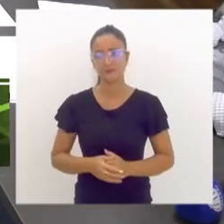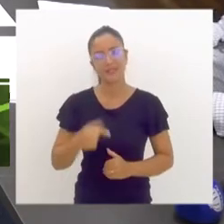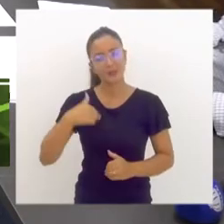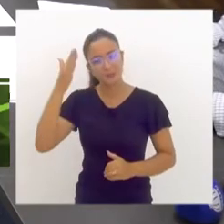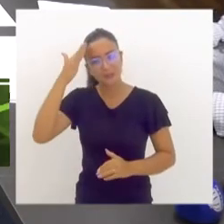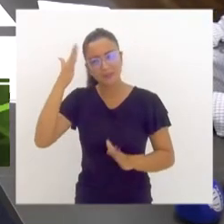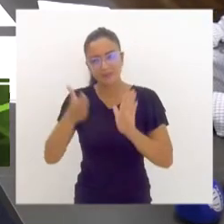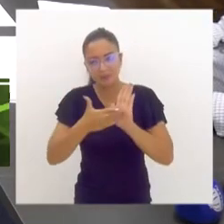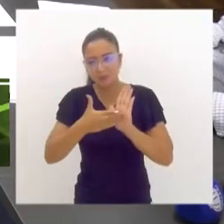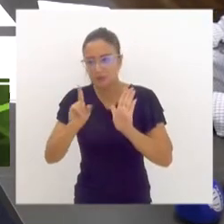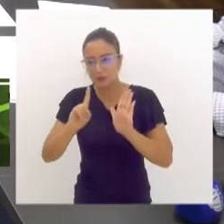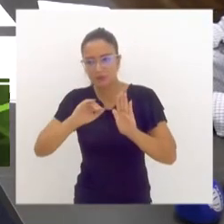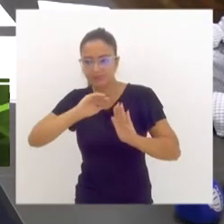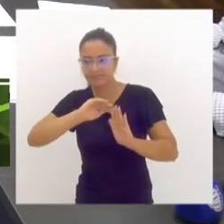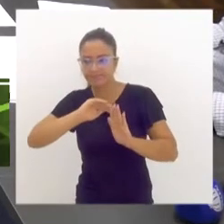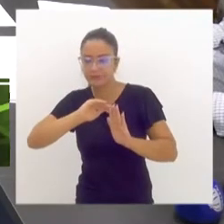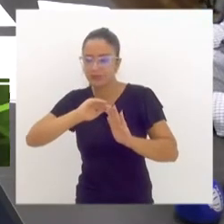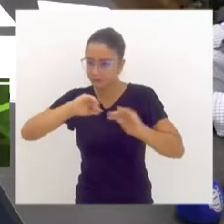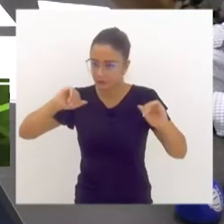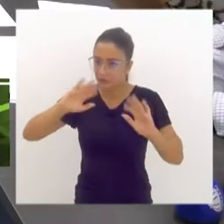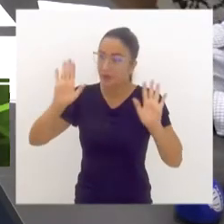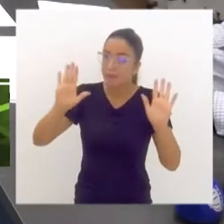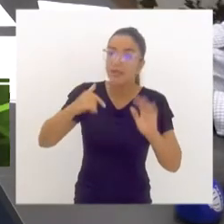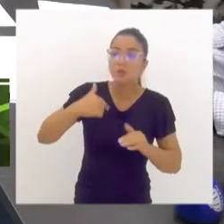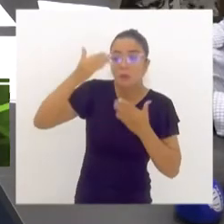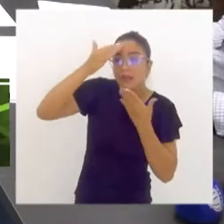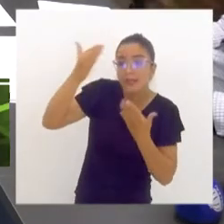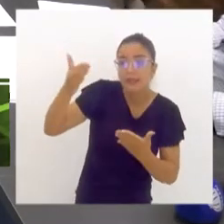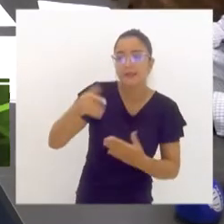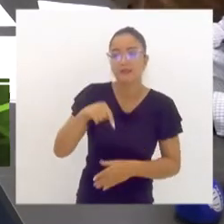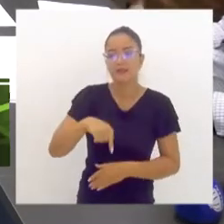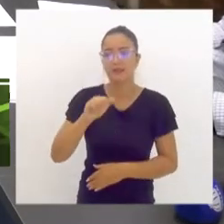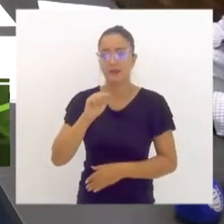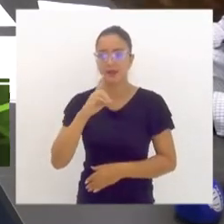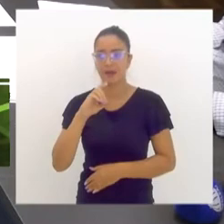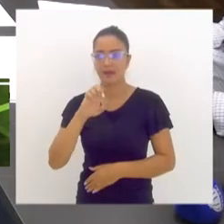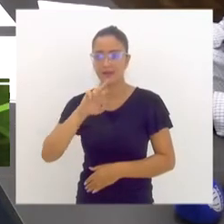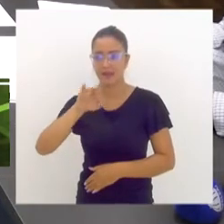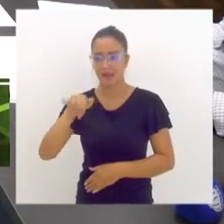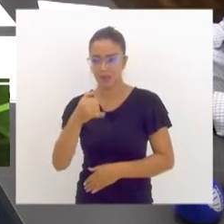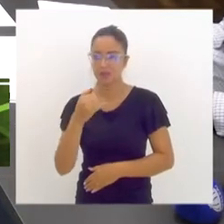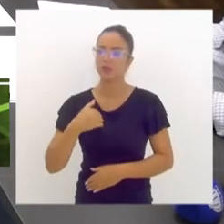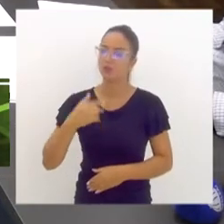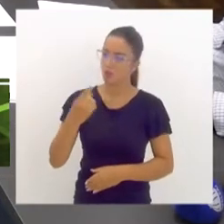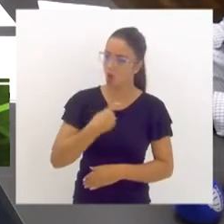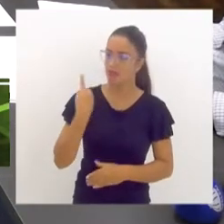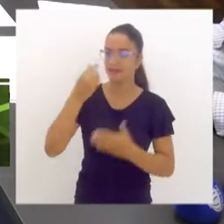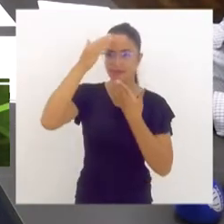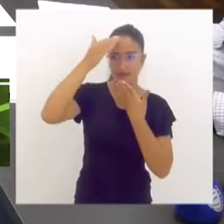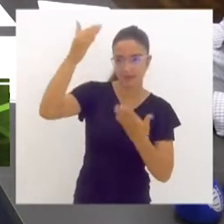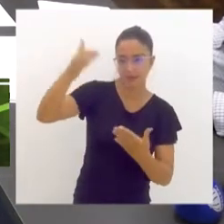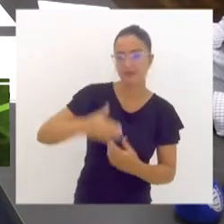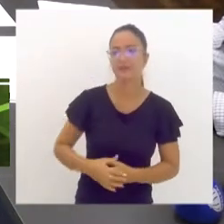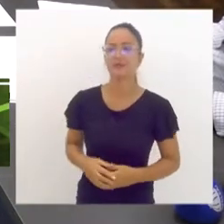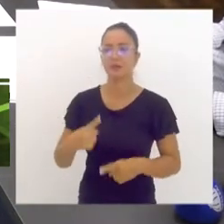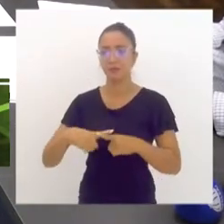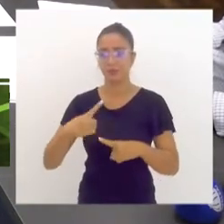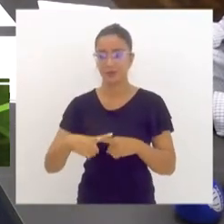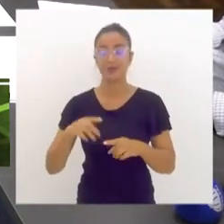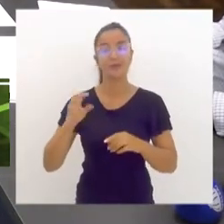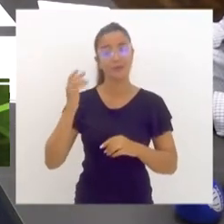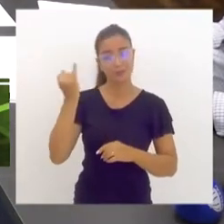exatamente, mas eu queria agradecer em nome da Derge, né, a gente ressaltar, na verdade, a importância da Comissão de Educação, principalmente nesse período